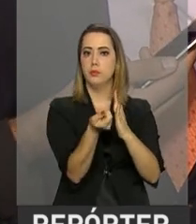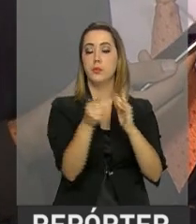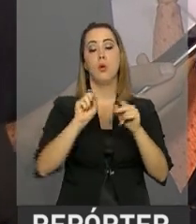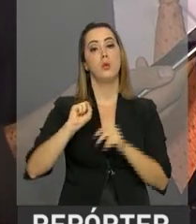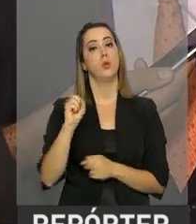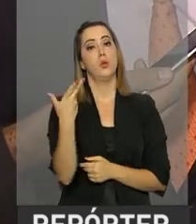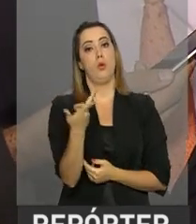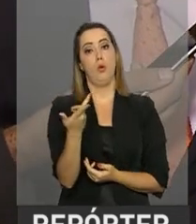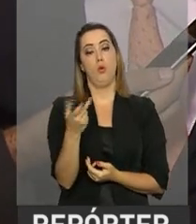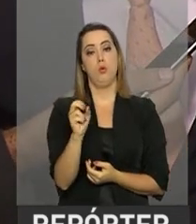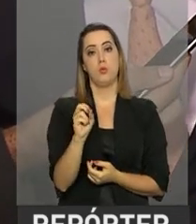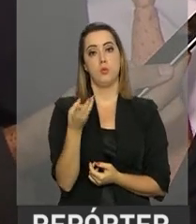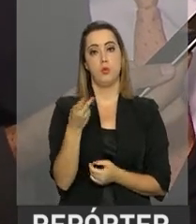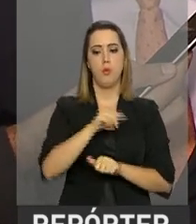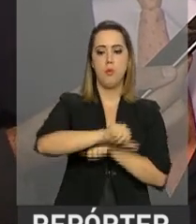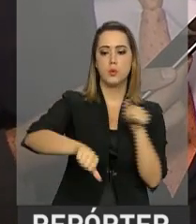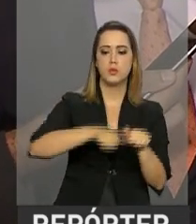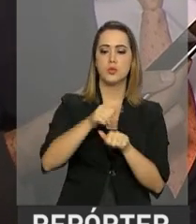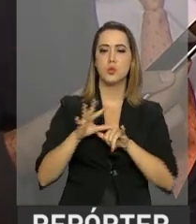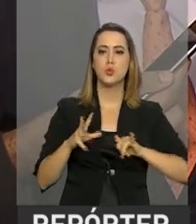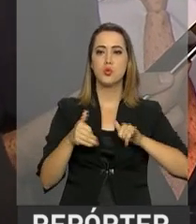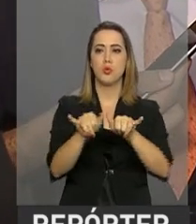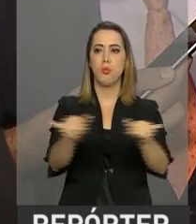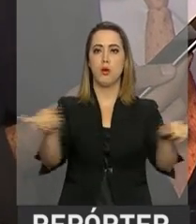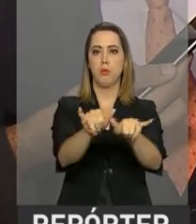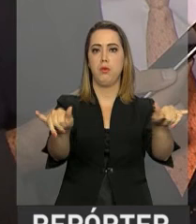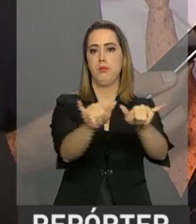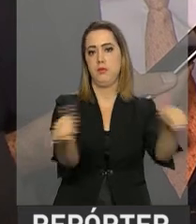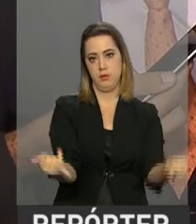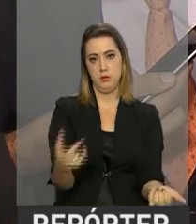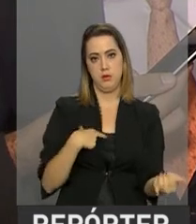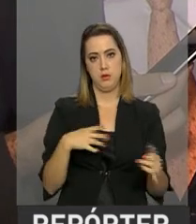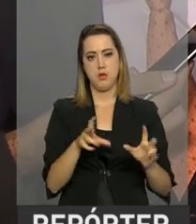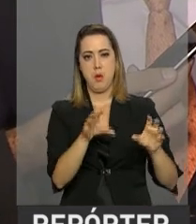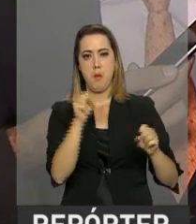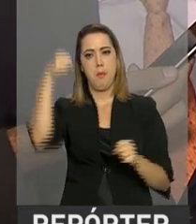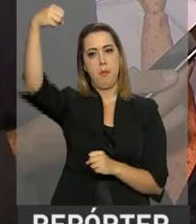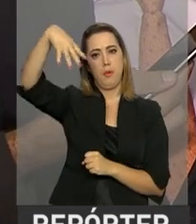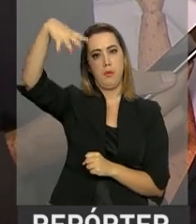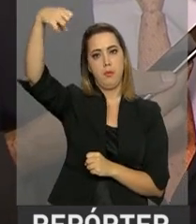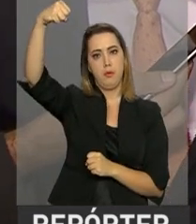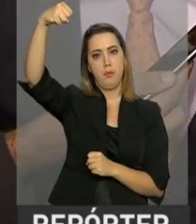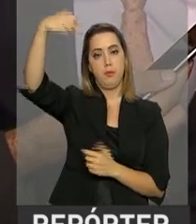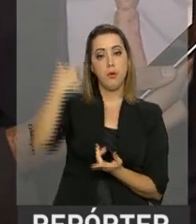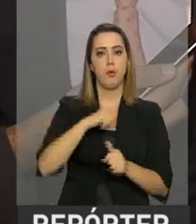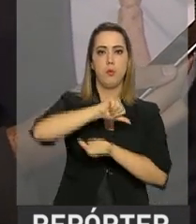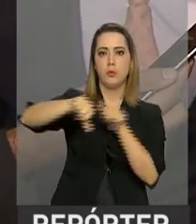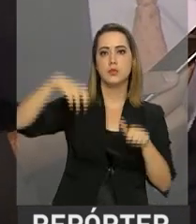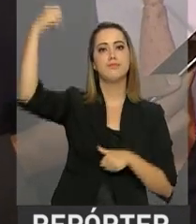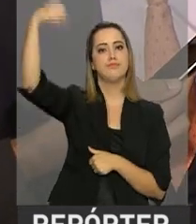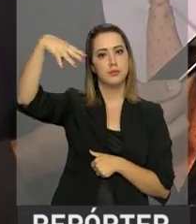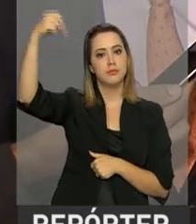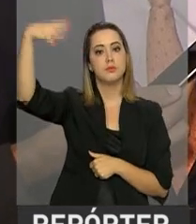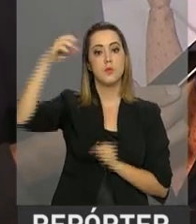ou seja através de mudança de toda uma estrutura dentro de casa os sensores de energia com mudança de lâmpada